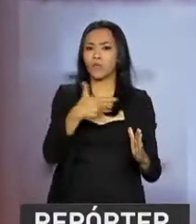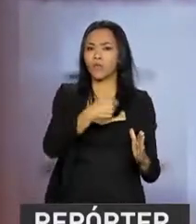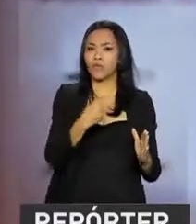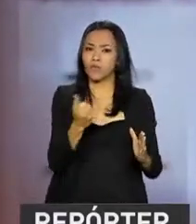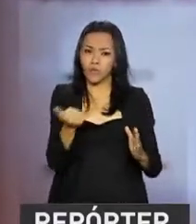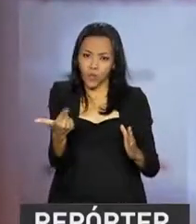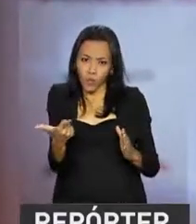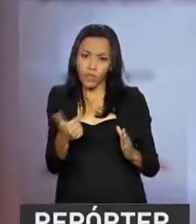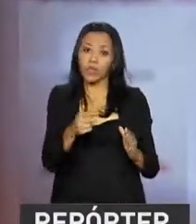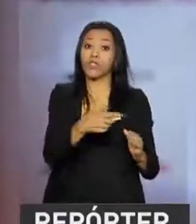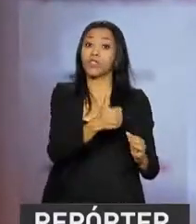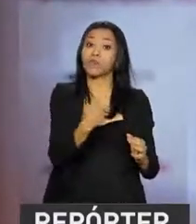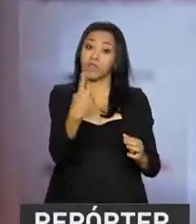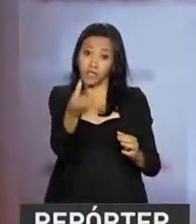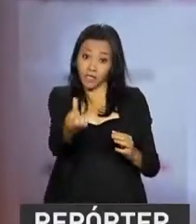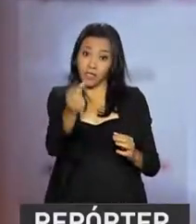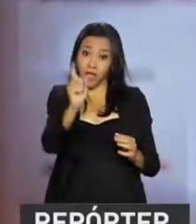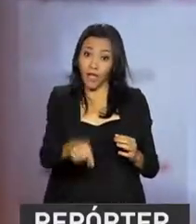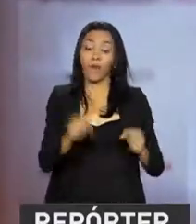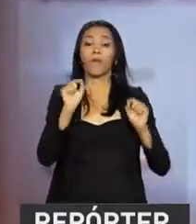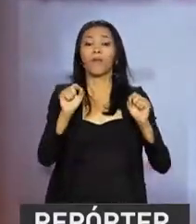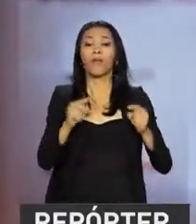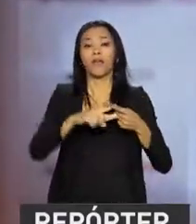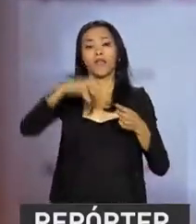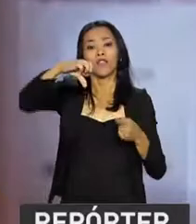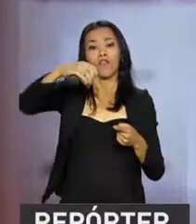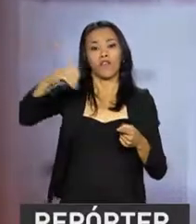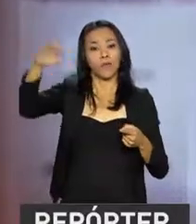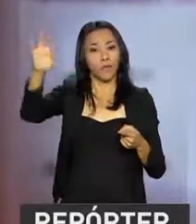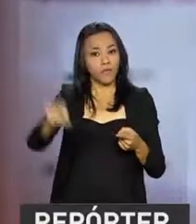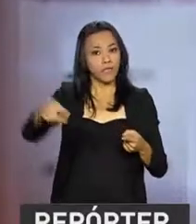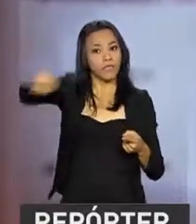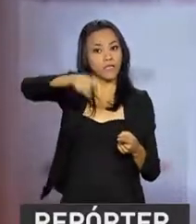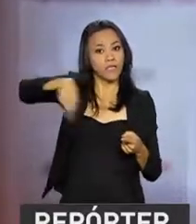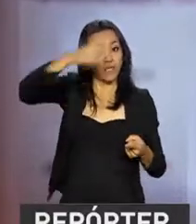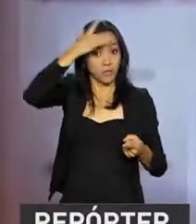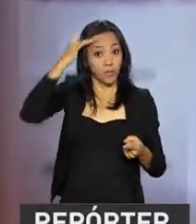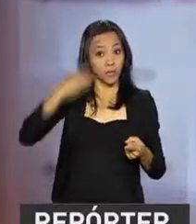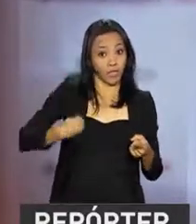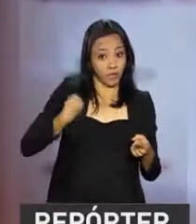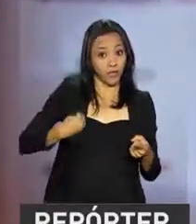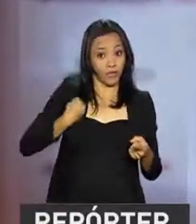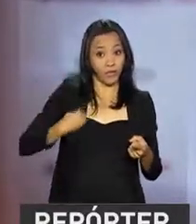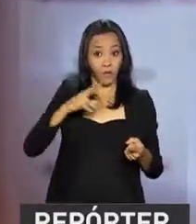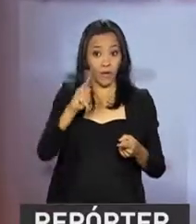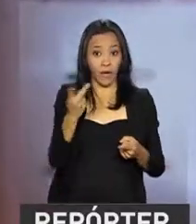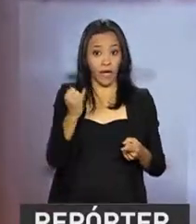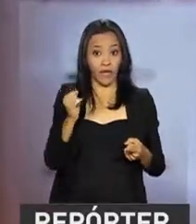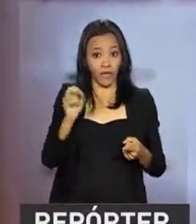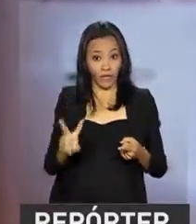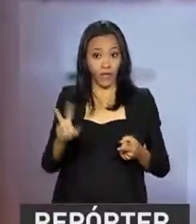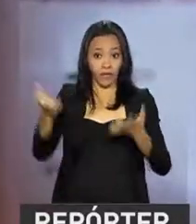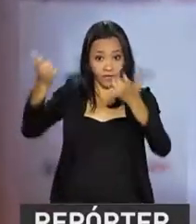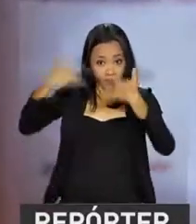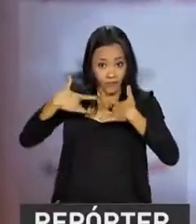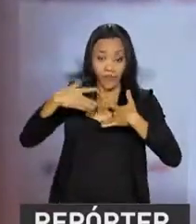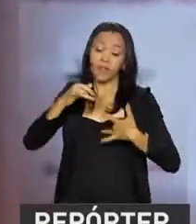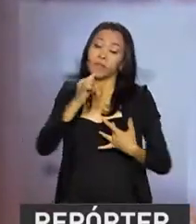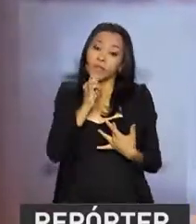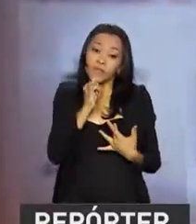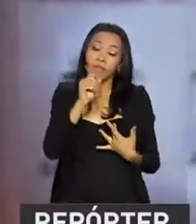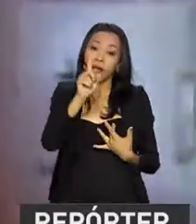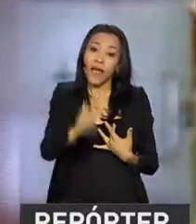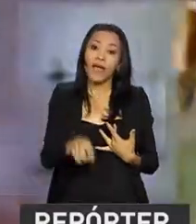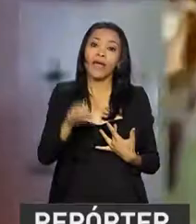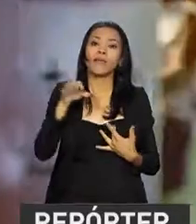e 2016. São elas: 90% das pessoas vivendo com HIV diagnosticadas, por exemplo,